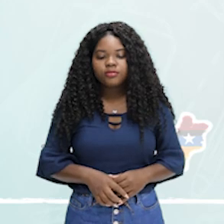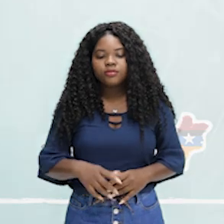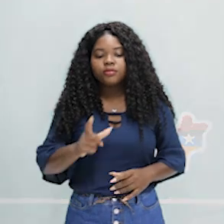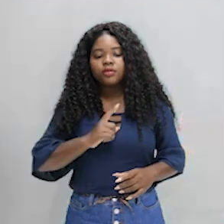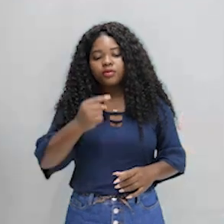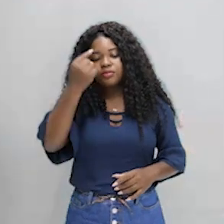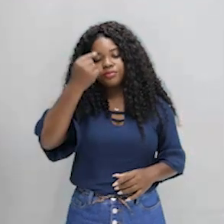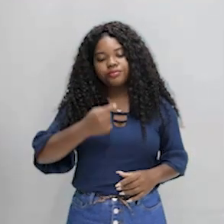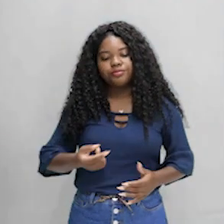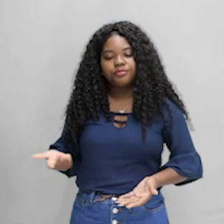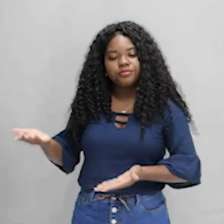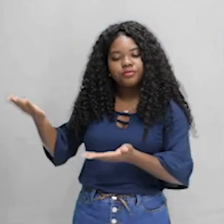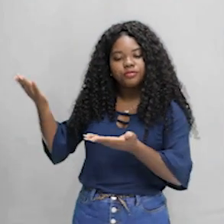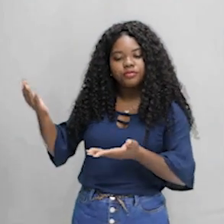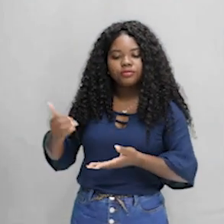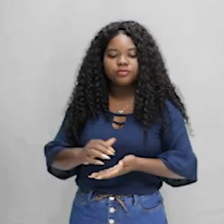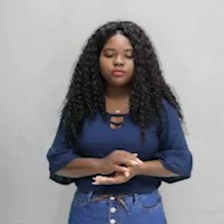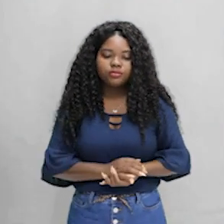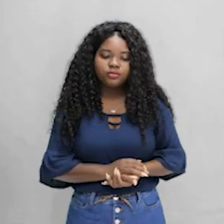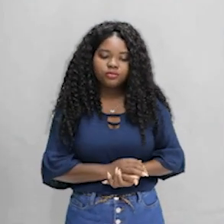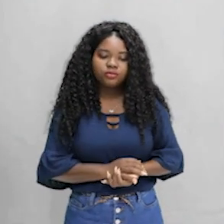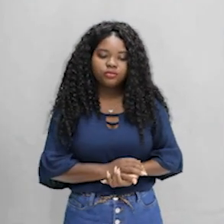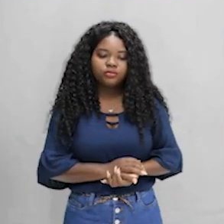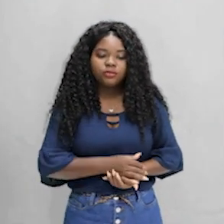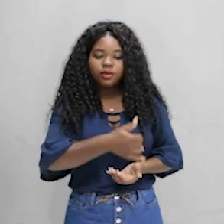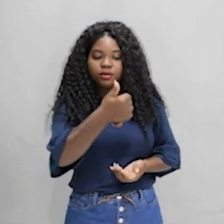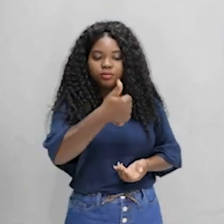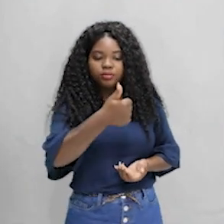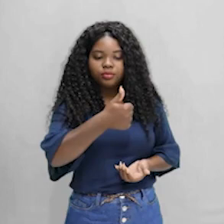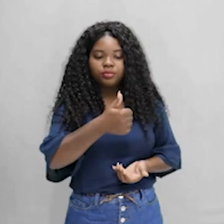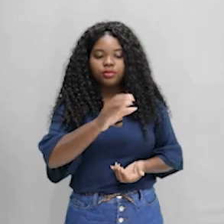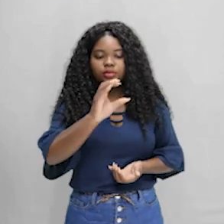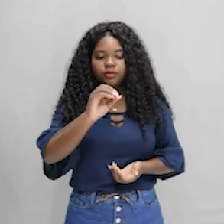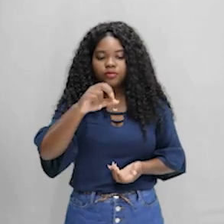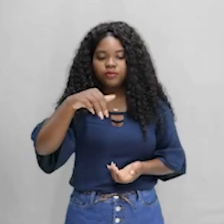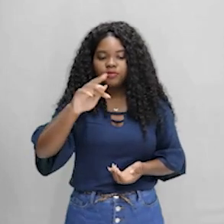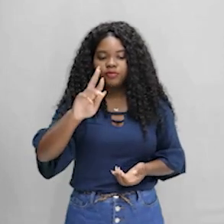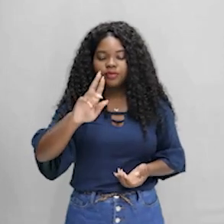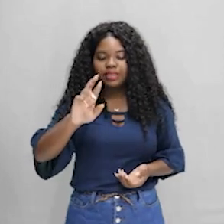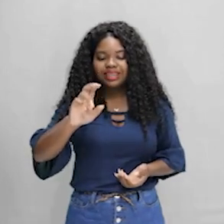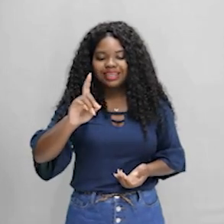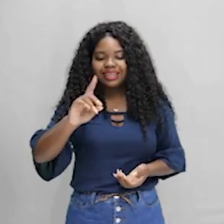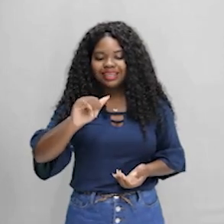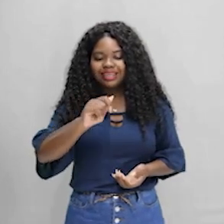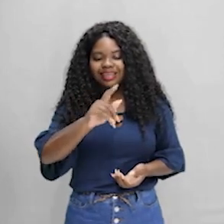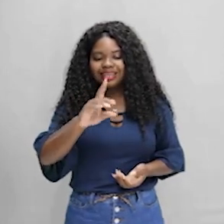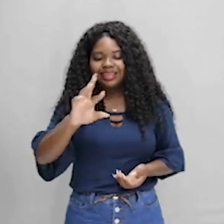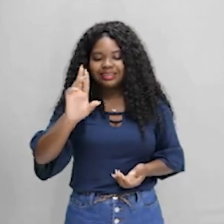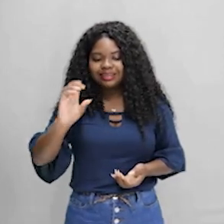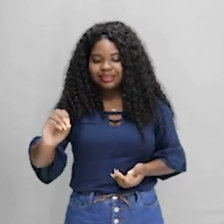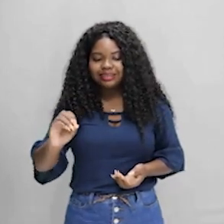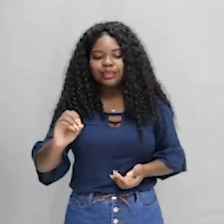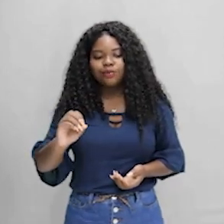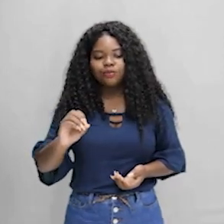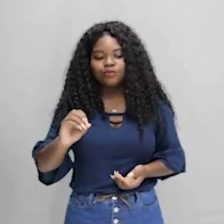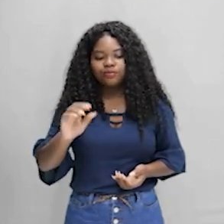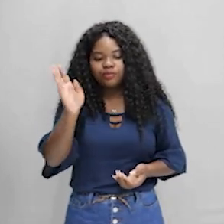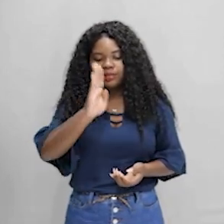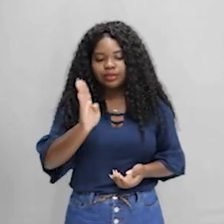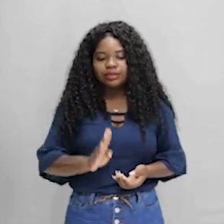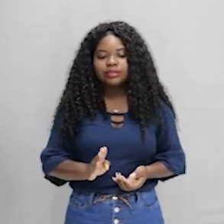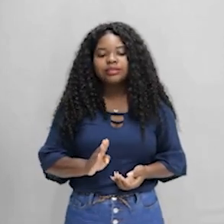a imagem, eu coloquei aqui uma imagem da Confederação Brasileira de Atletismo, que é ligada